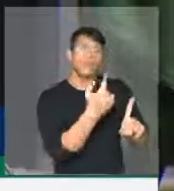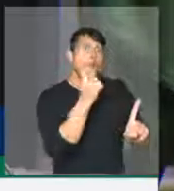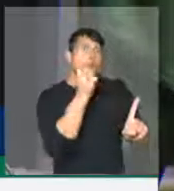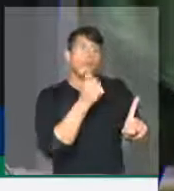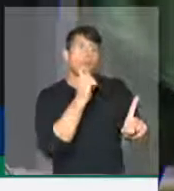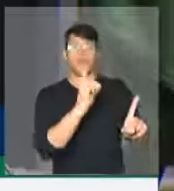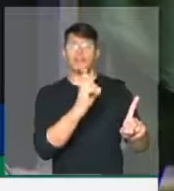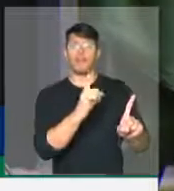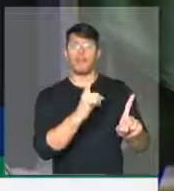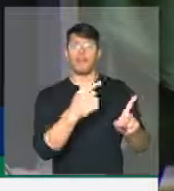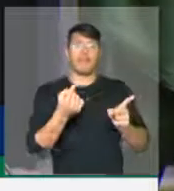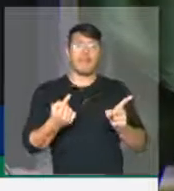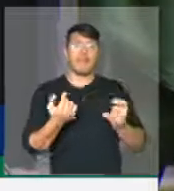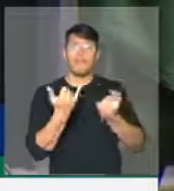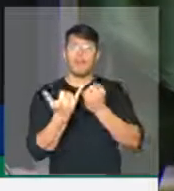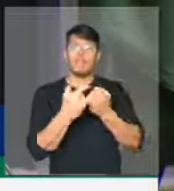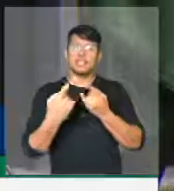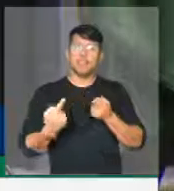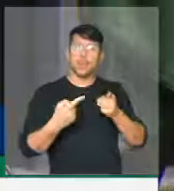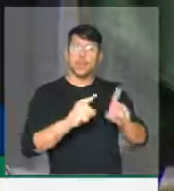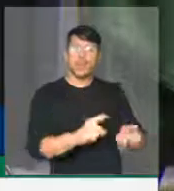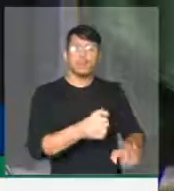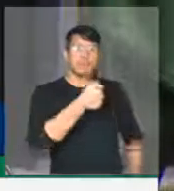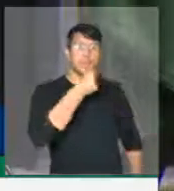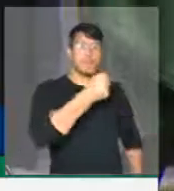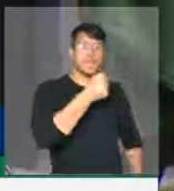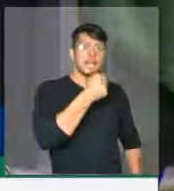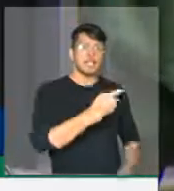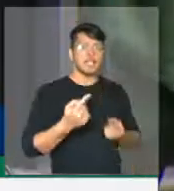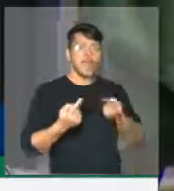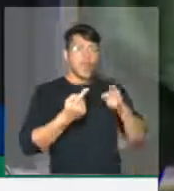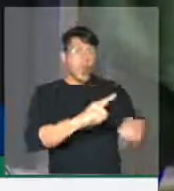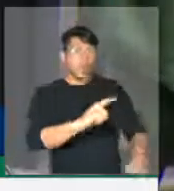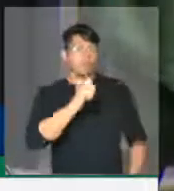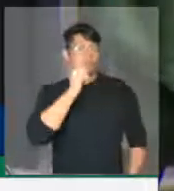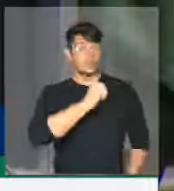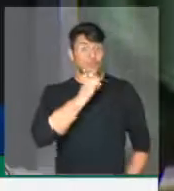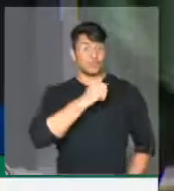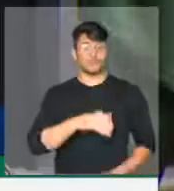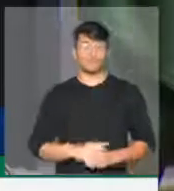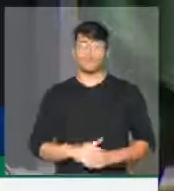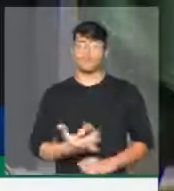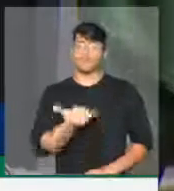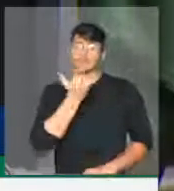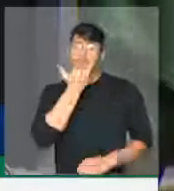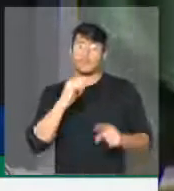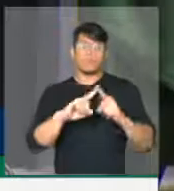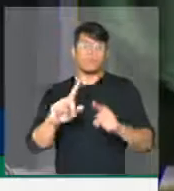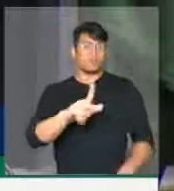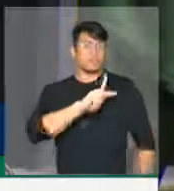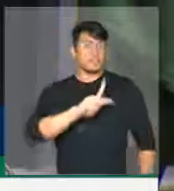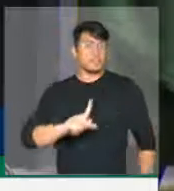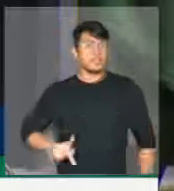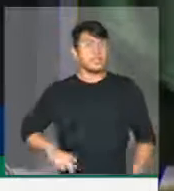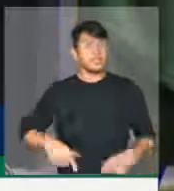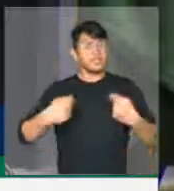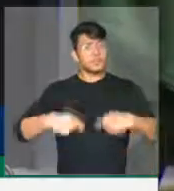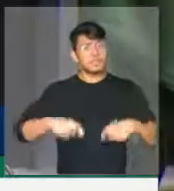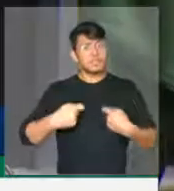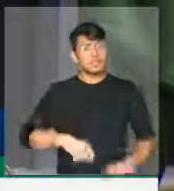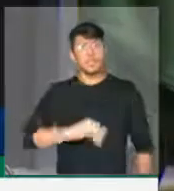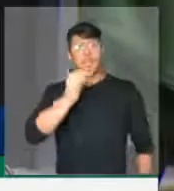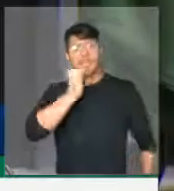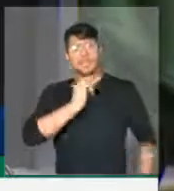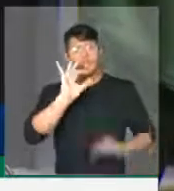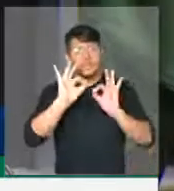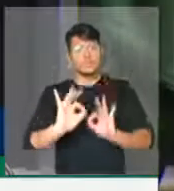as mulheres do Brasil, presidenta Giovanna. O presidente precisa dar o mínimo de exemplo. Ele não pode cometer